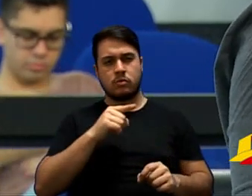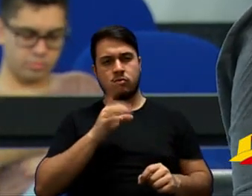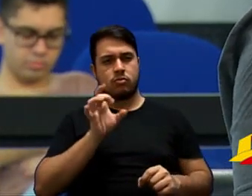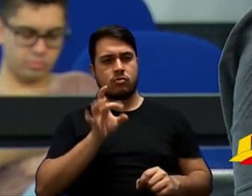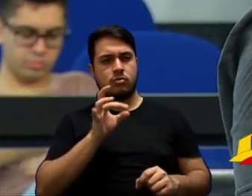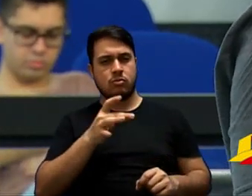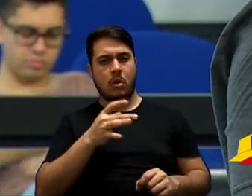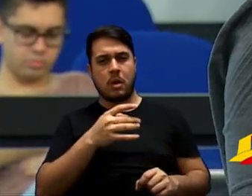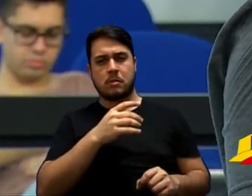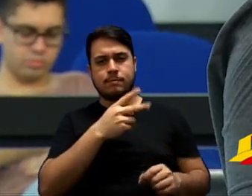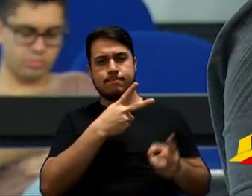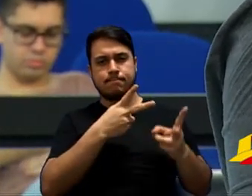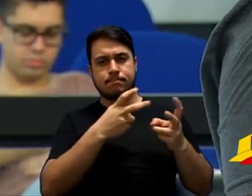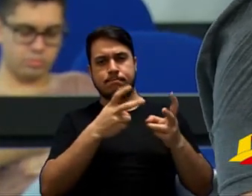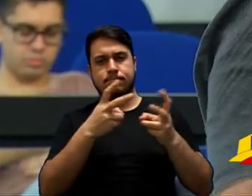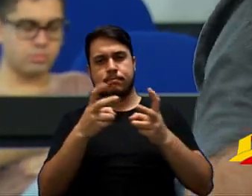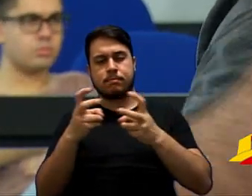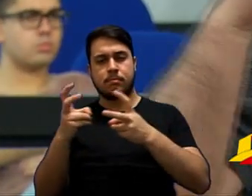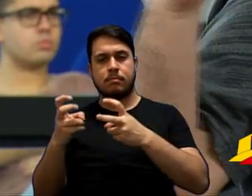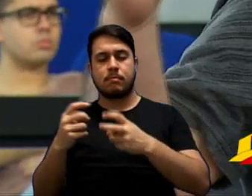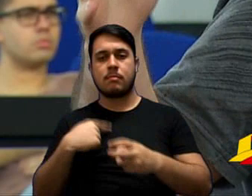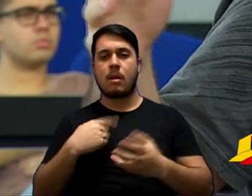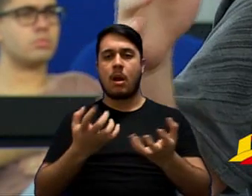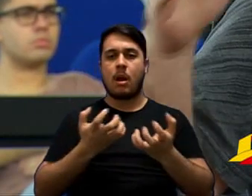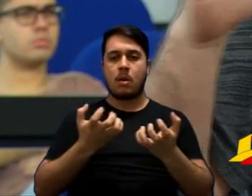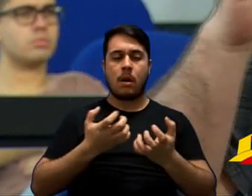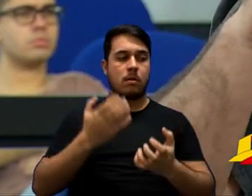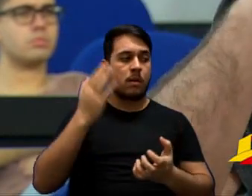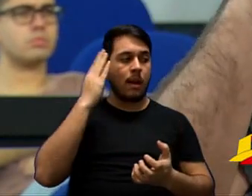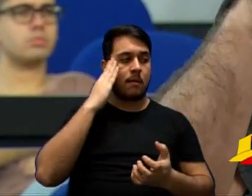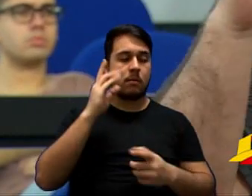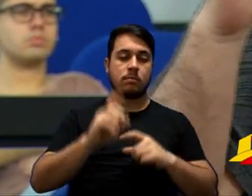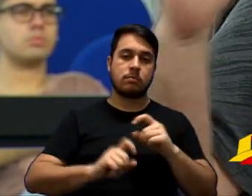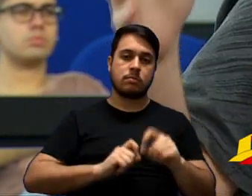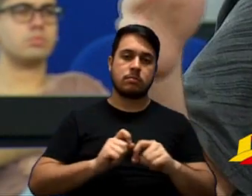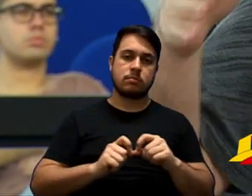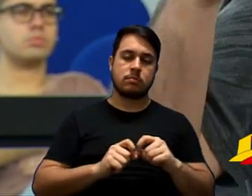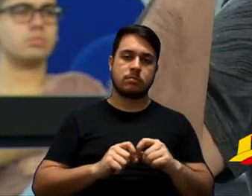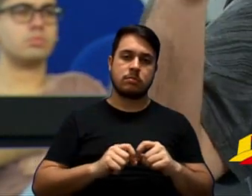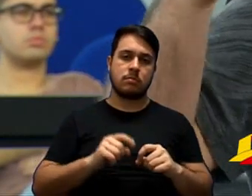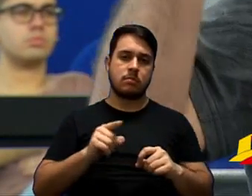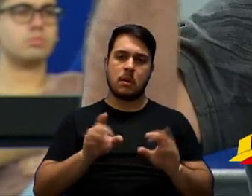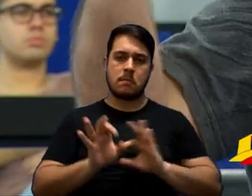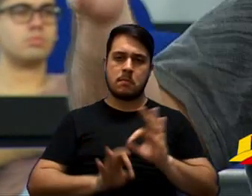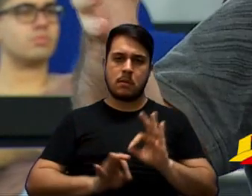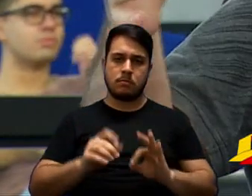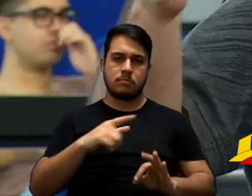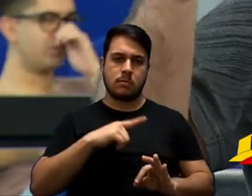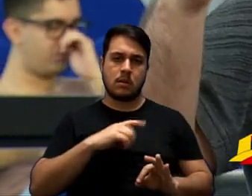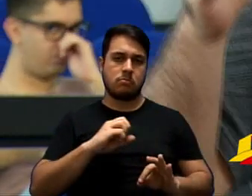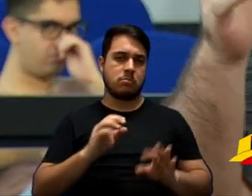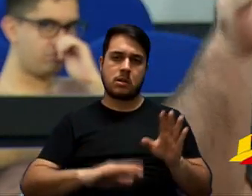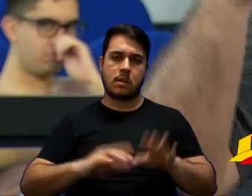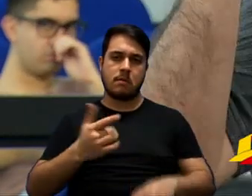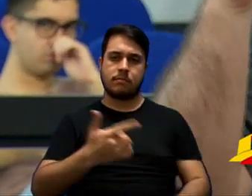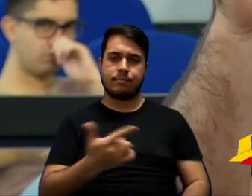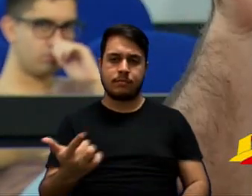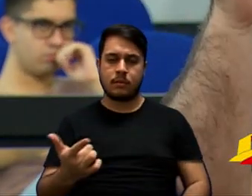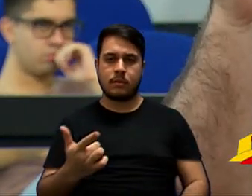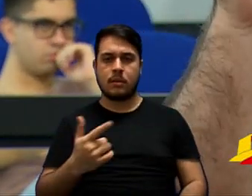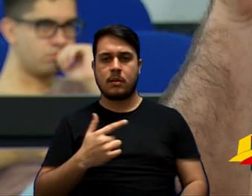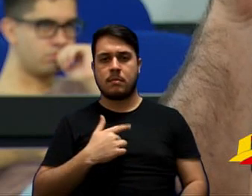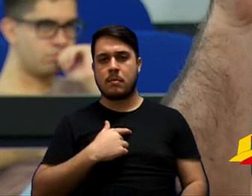destruir se você tem algum plano é talvez você não tenha pensado futuramente é pelo